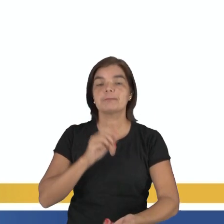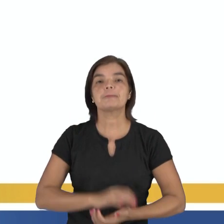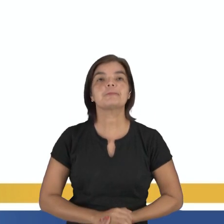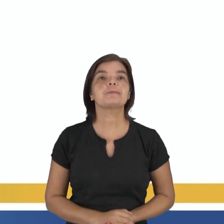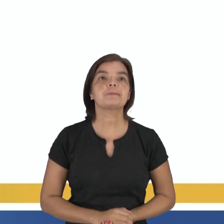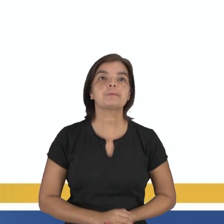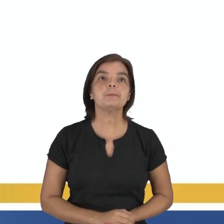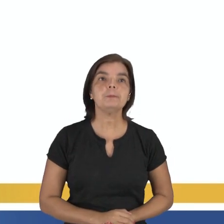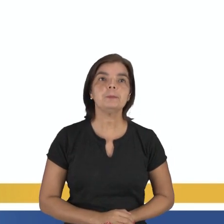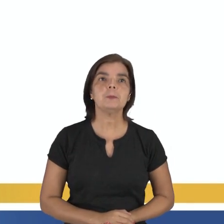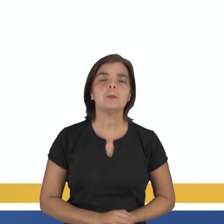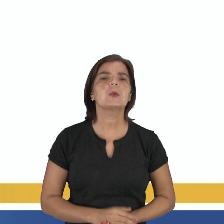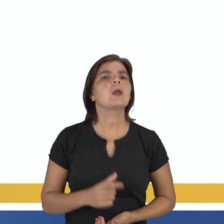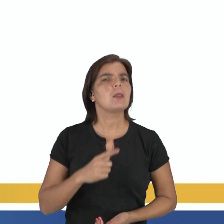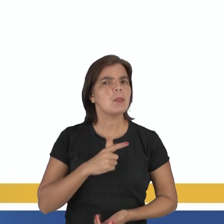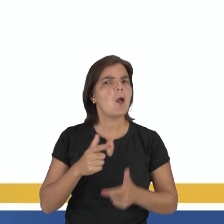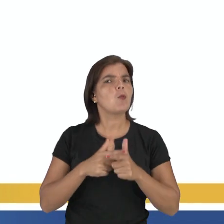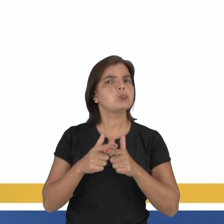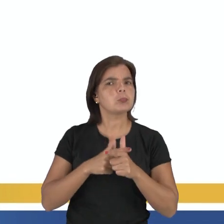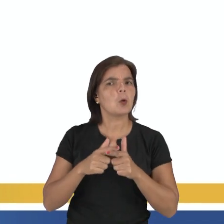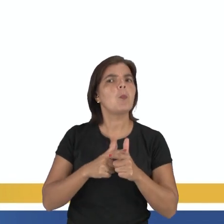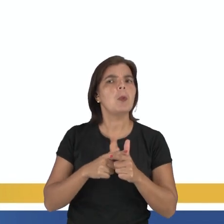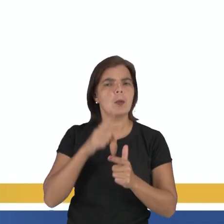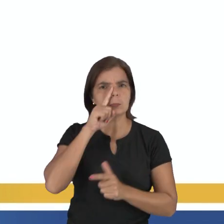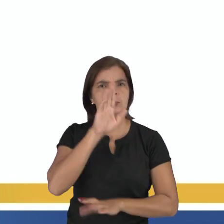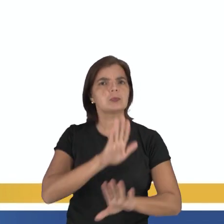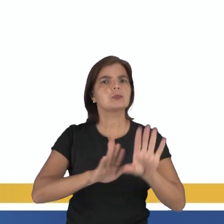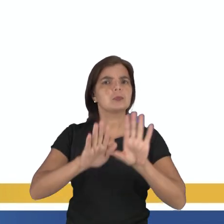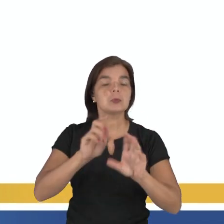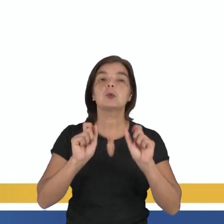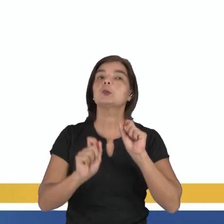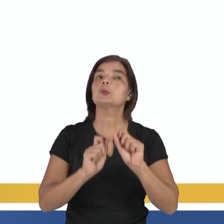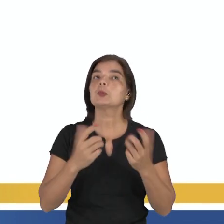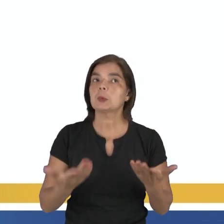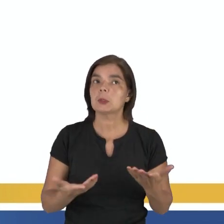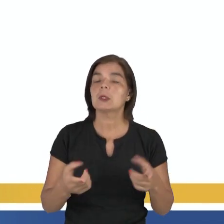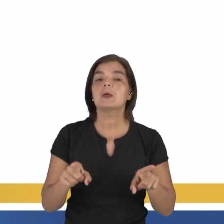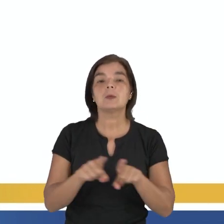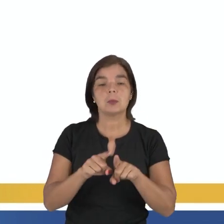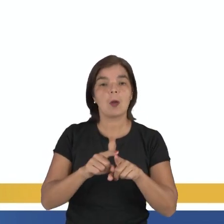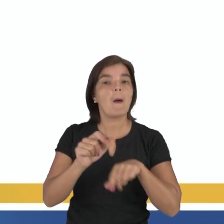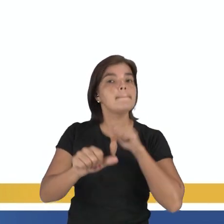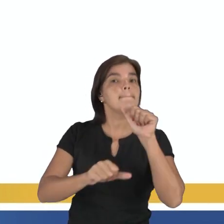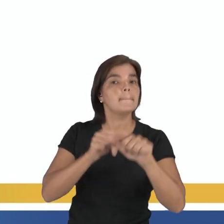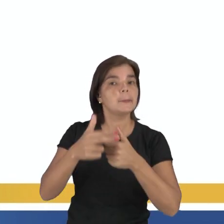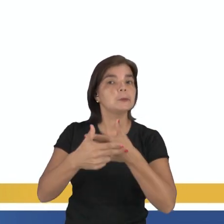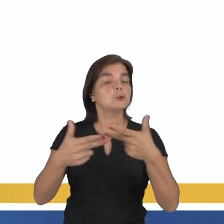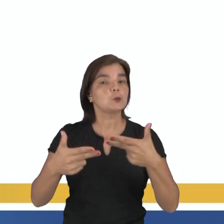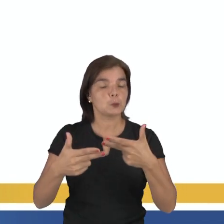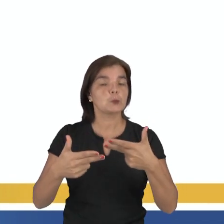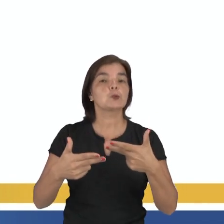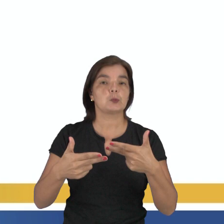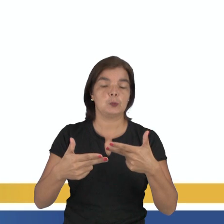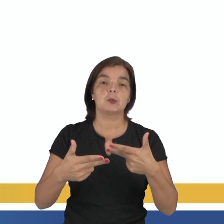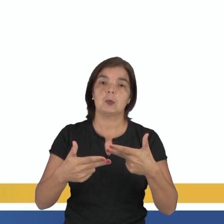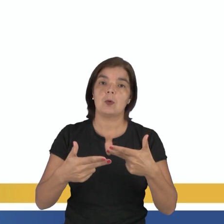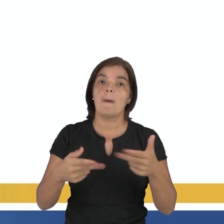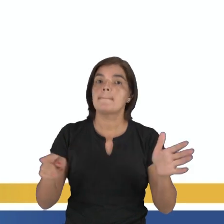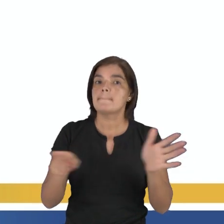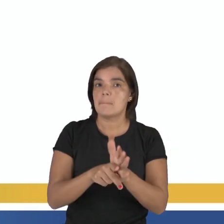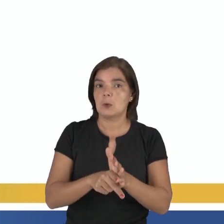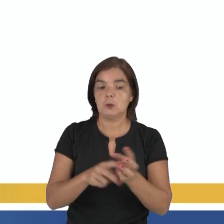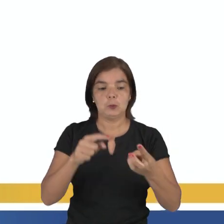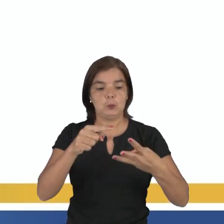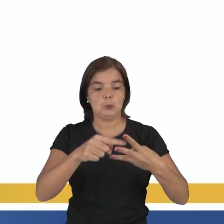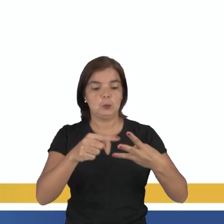hipotensão. Tem fatores de risco. Esses fatores podem ser fatores que mudam ocasionalmente ou são fatores fixos.